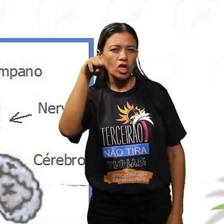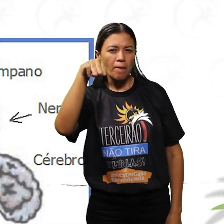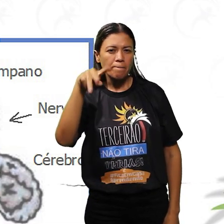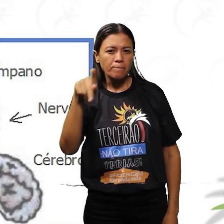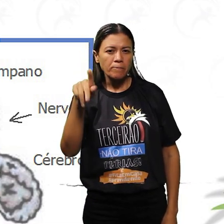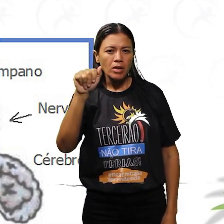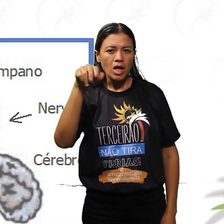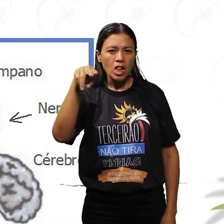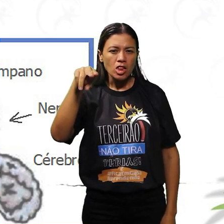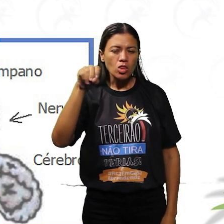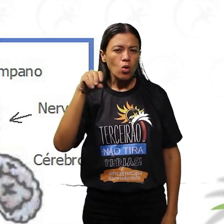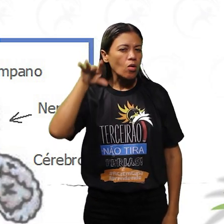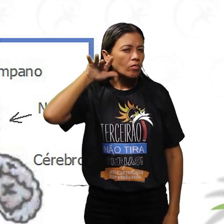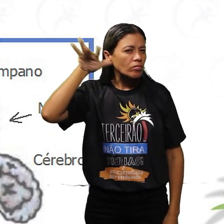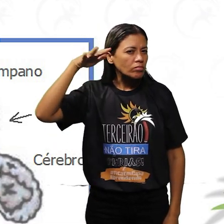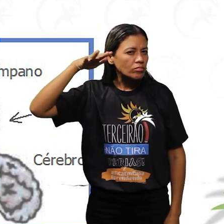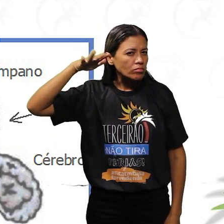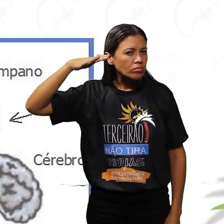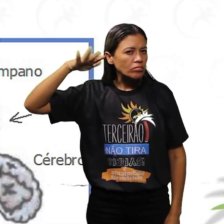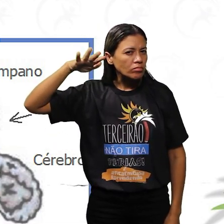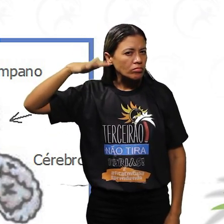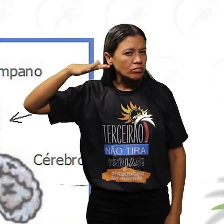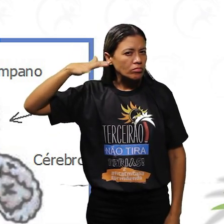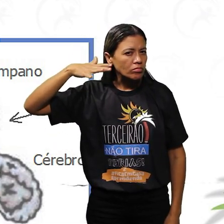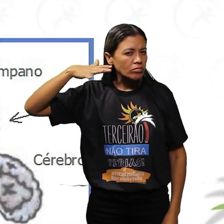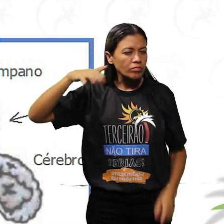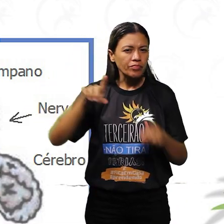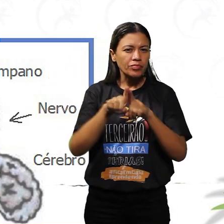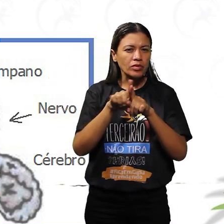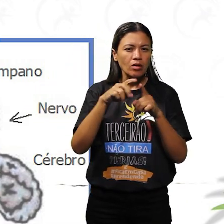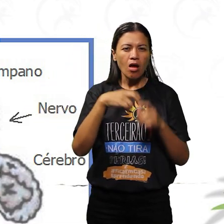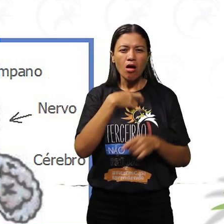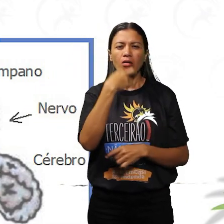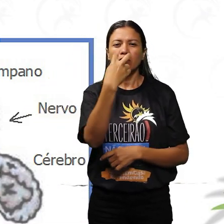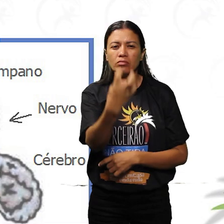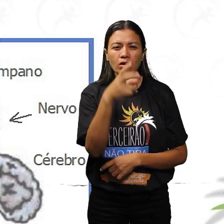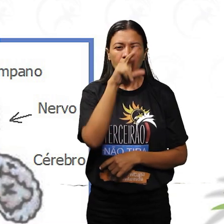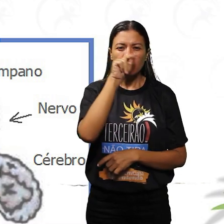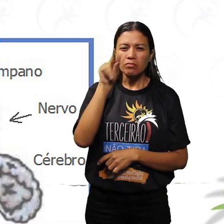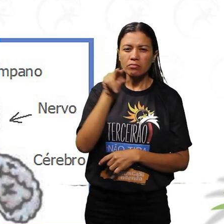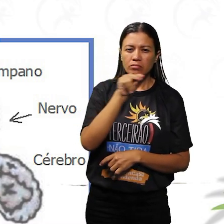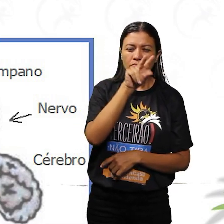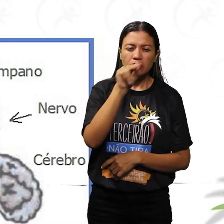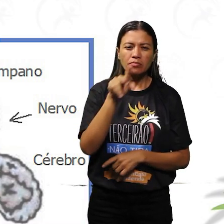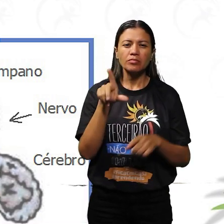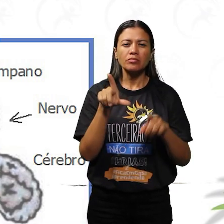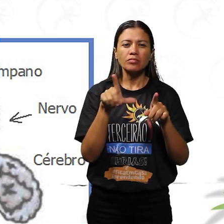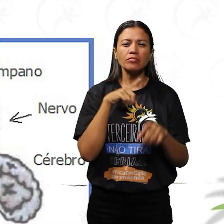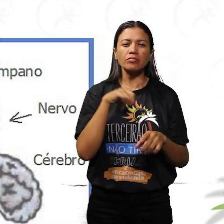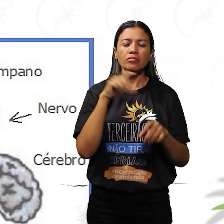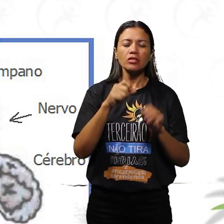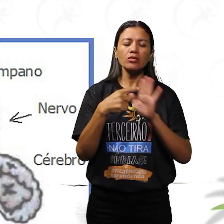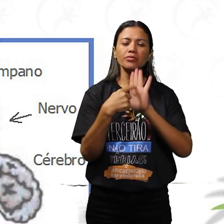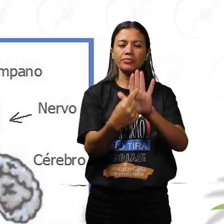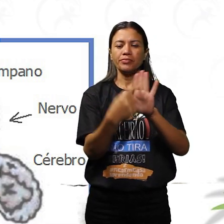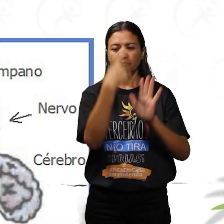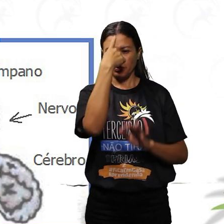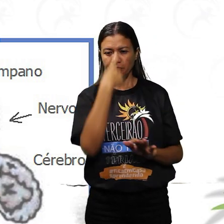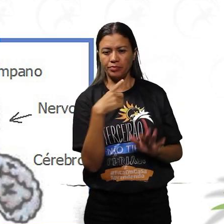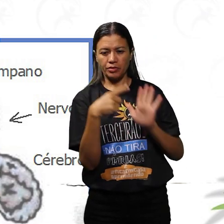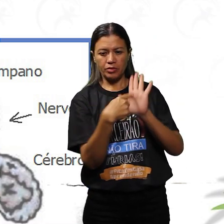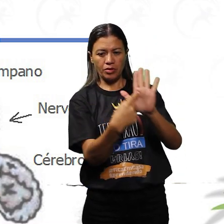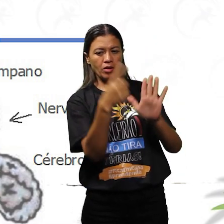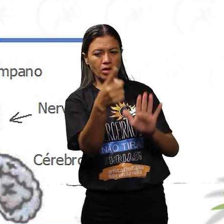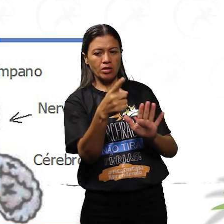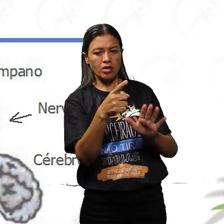começar a vibrar na mesma frequência que eu estou emitindo o meu som. Então aqui eu tenho mais ou menos uma representação. Você olha ali ondas